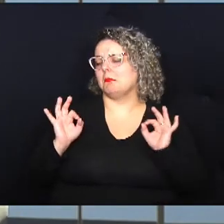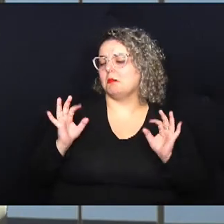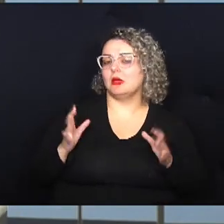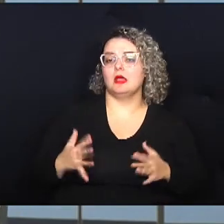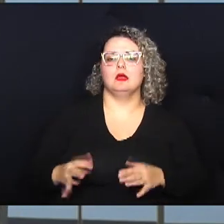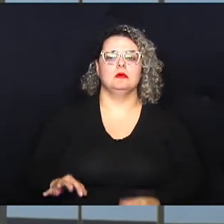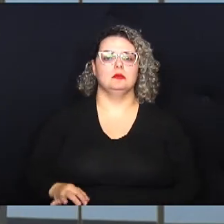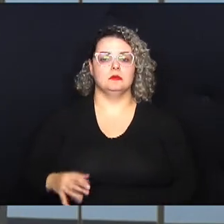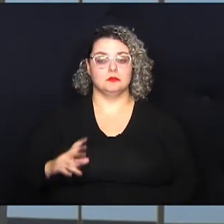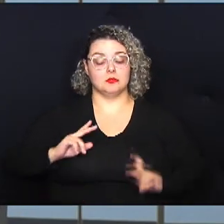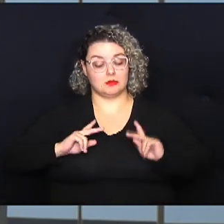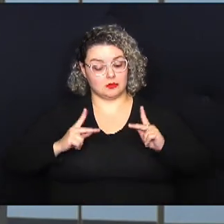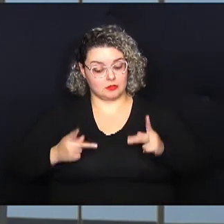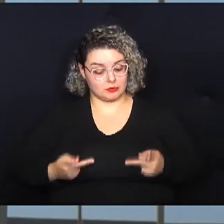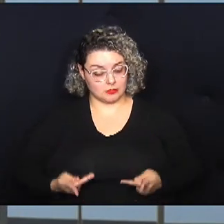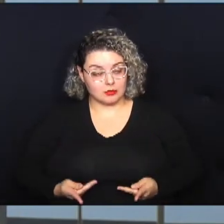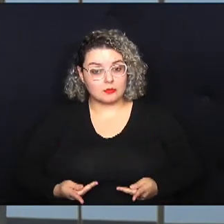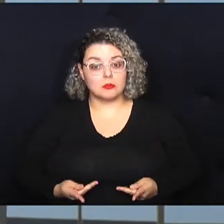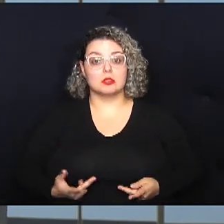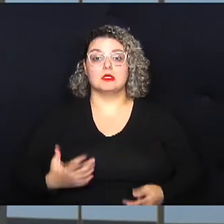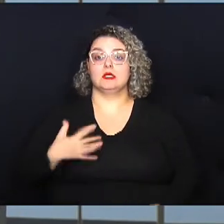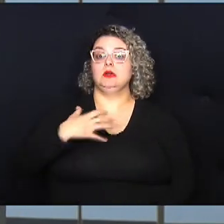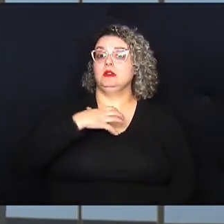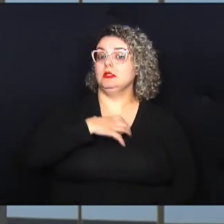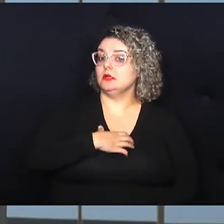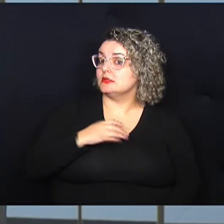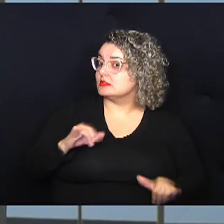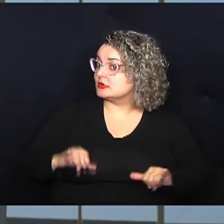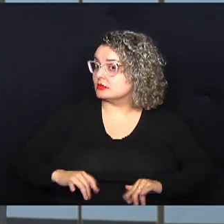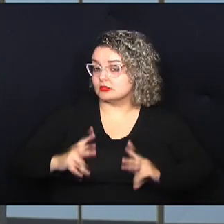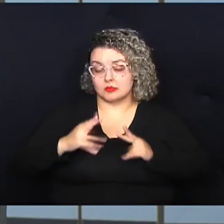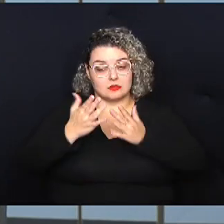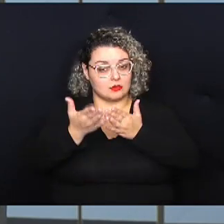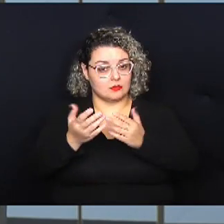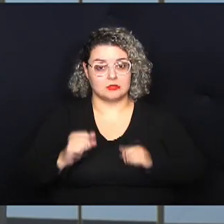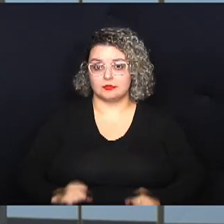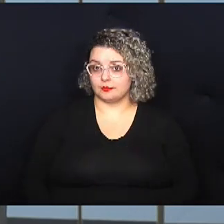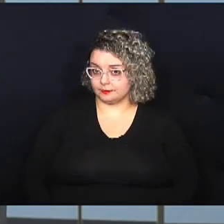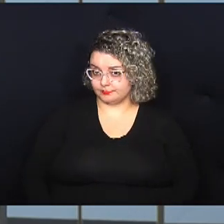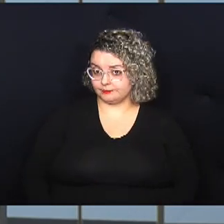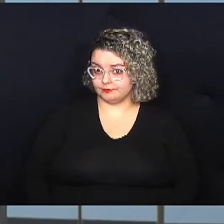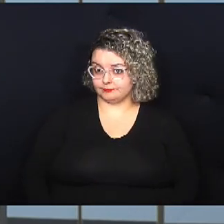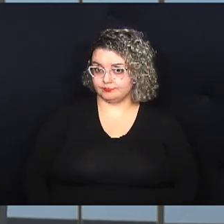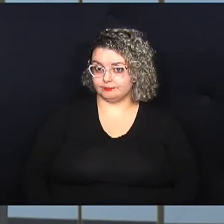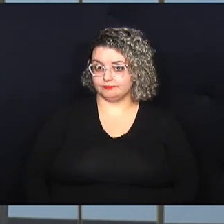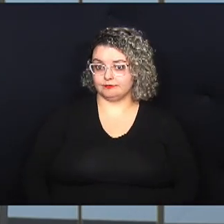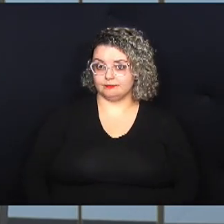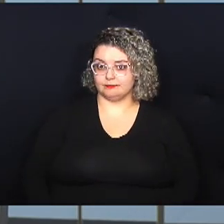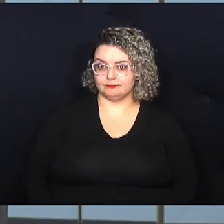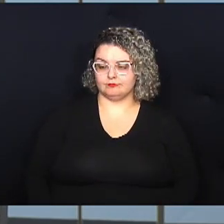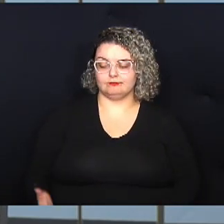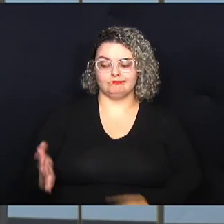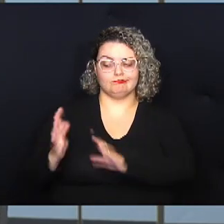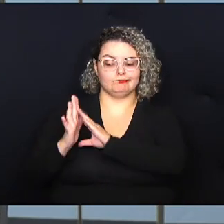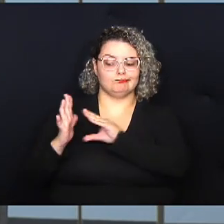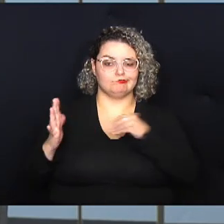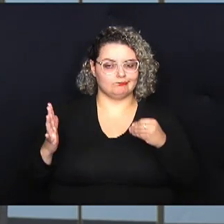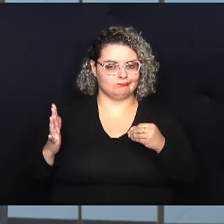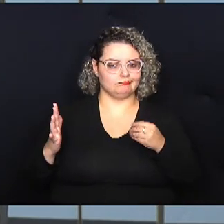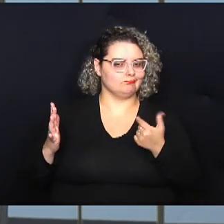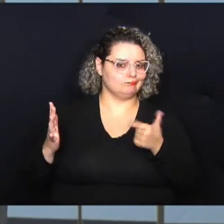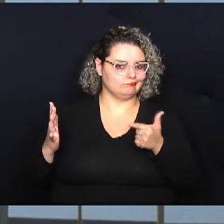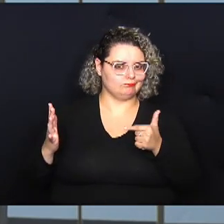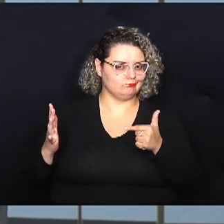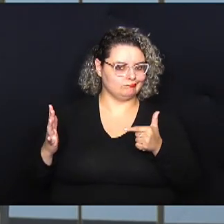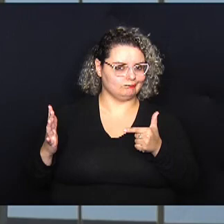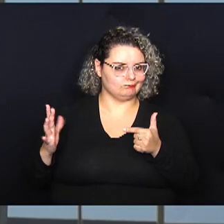pessoa de carne e osso que sente as mesmas dores que você. Então a pessoa já se espelha em algo que não existe, né? É a